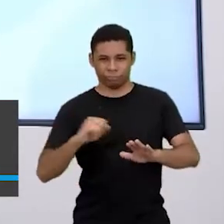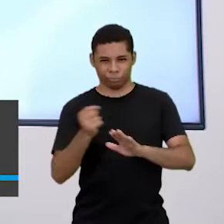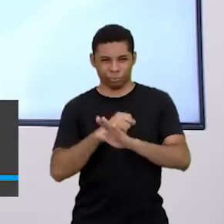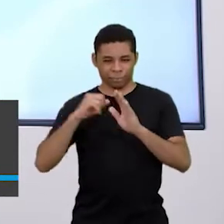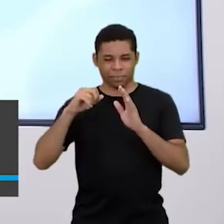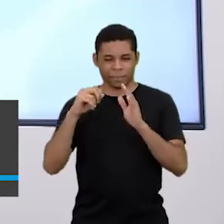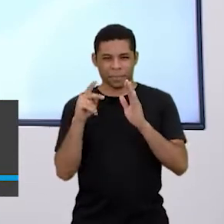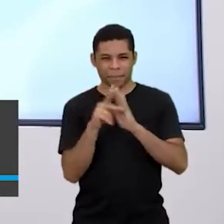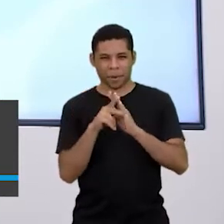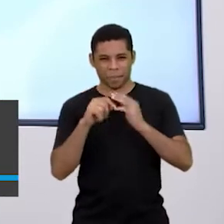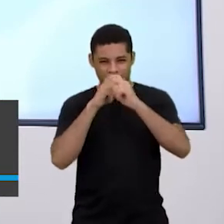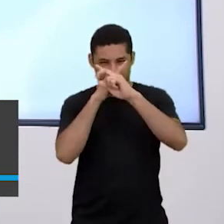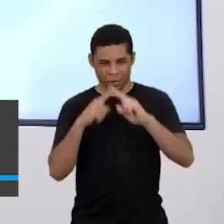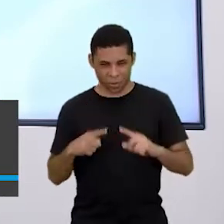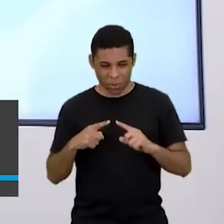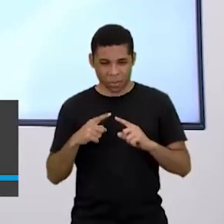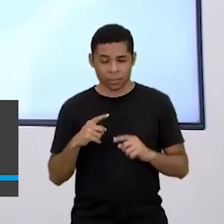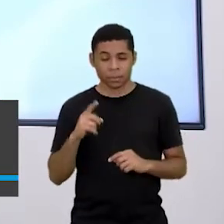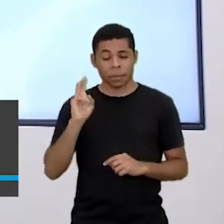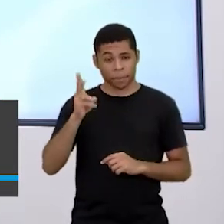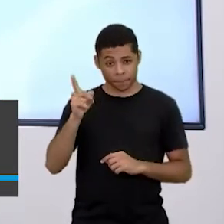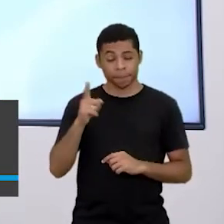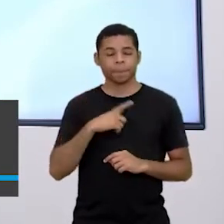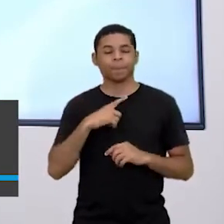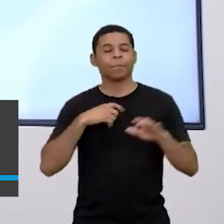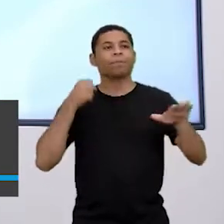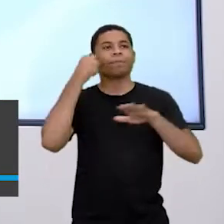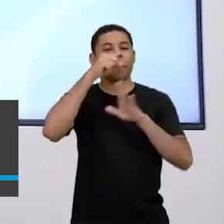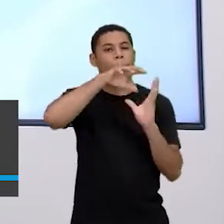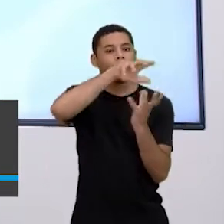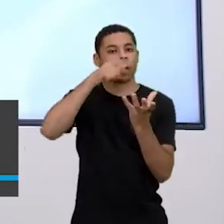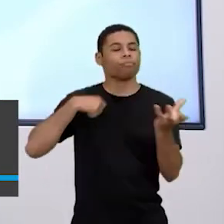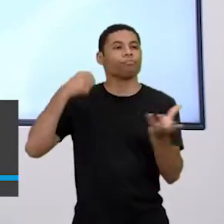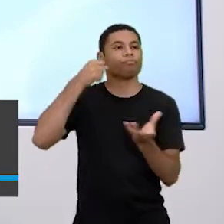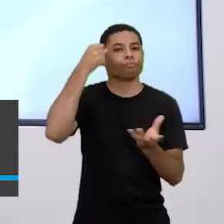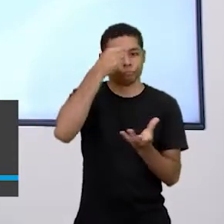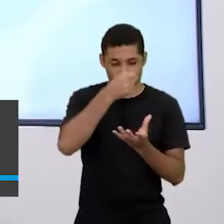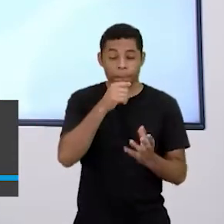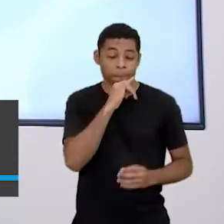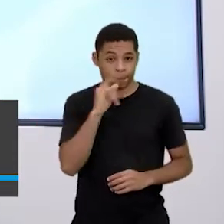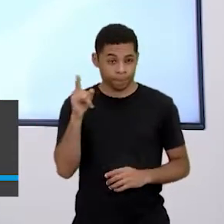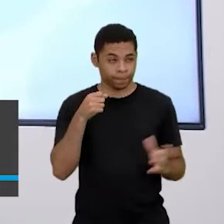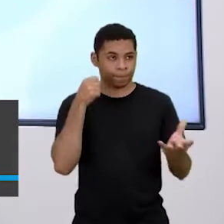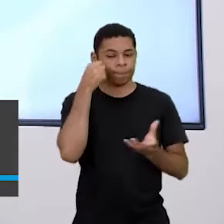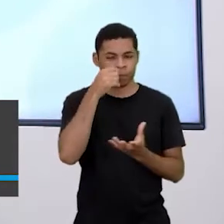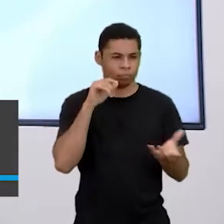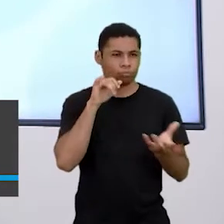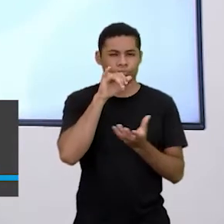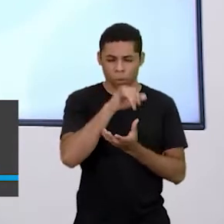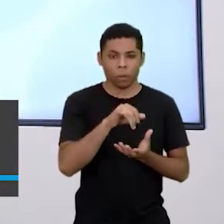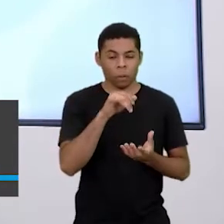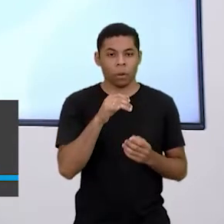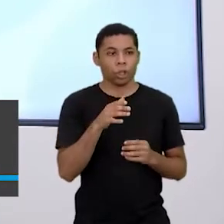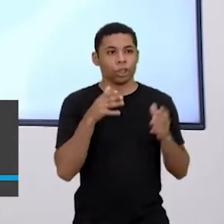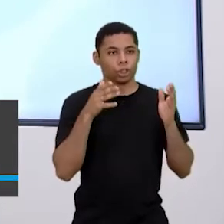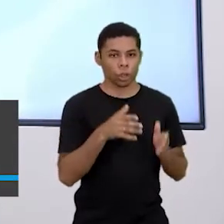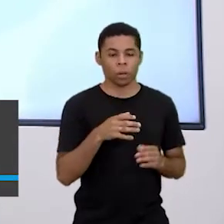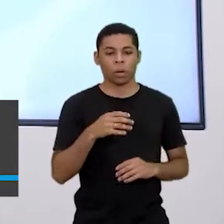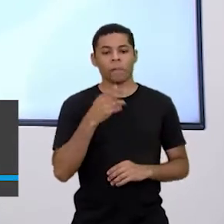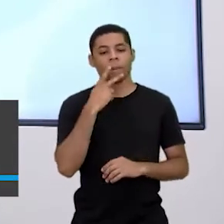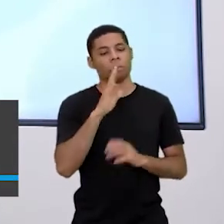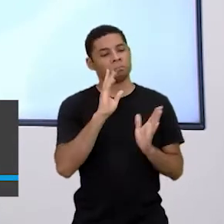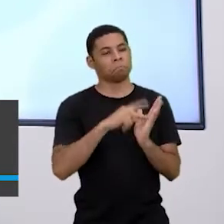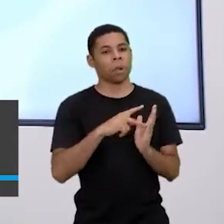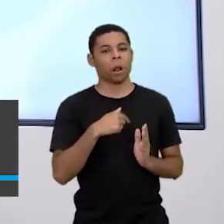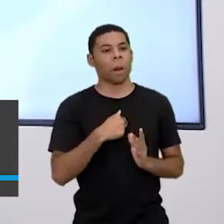Skywalker chega lá no planeta, ele fala, mas na verdade, eu estou